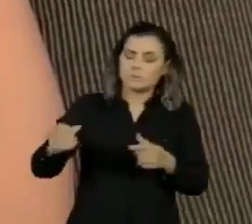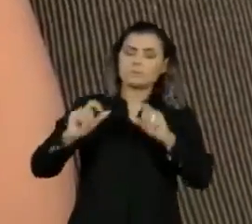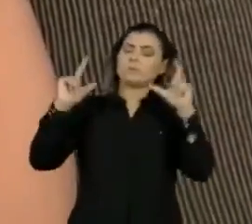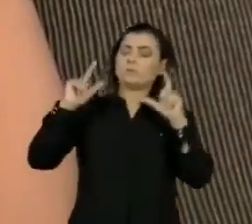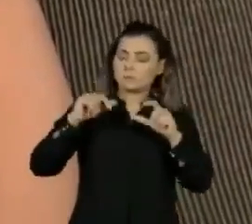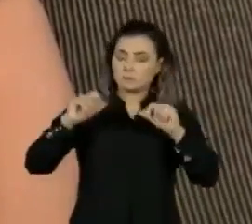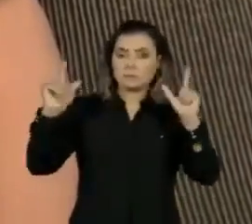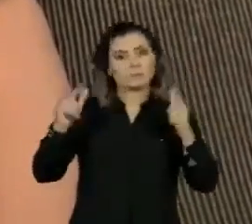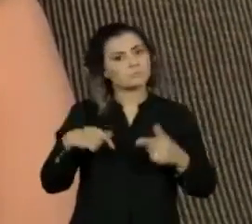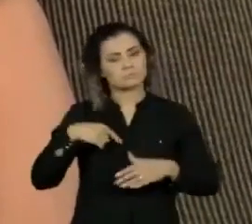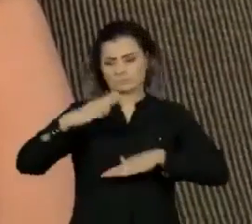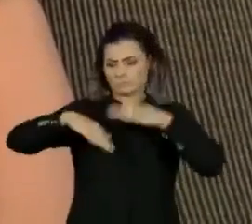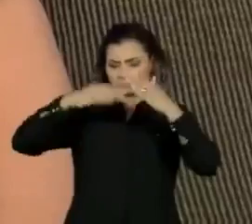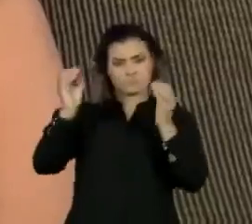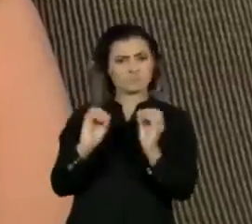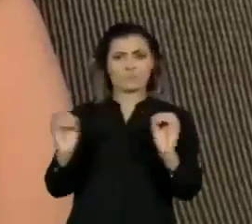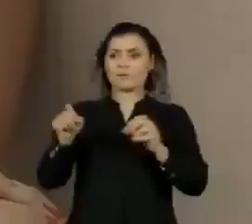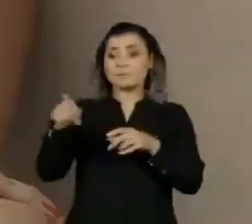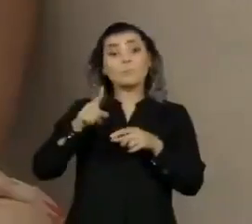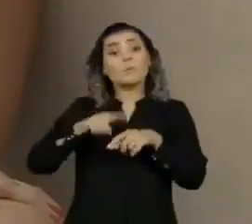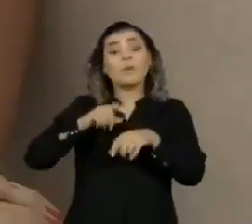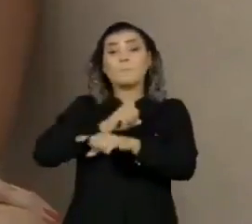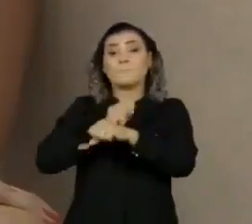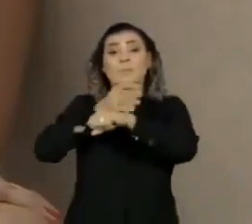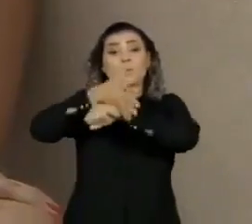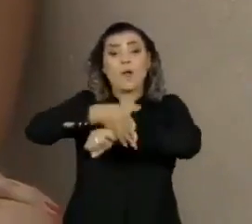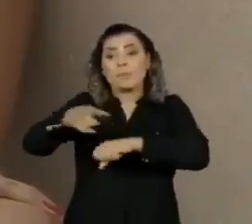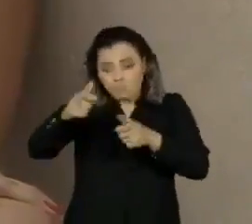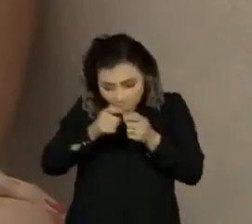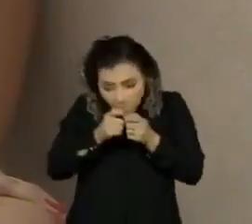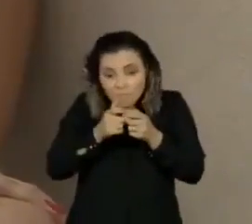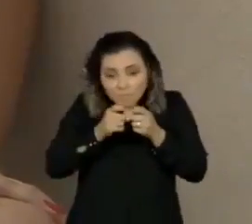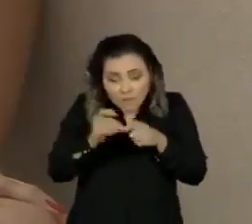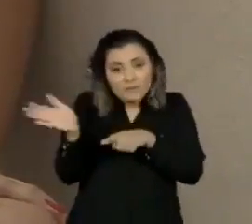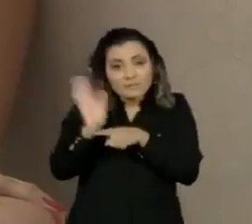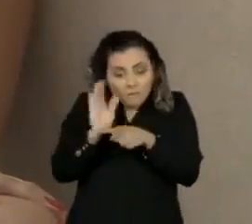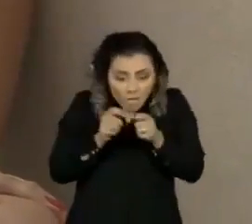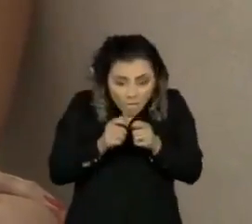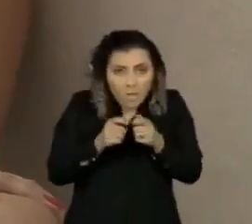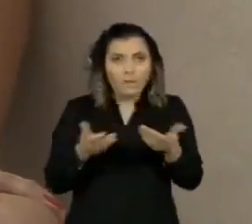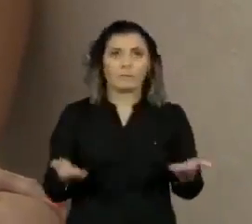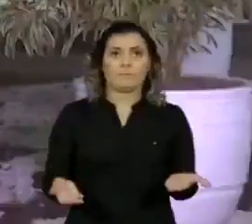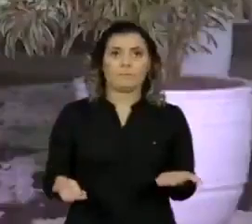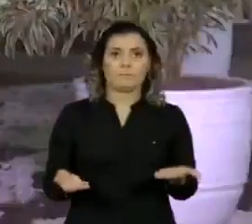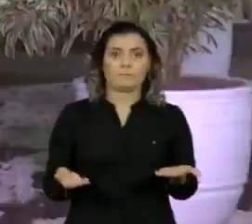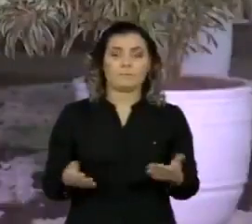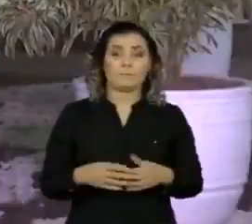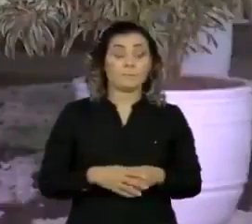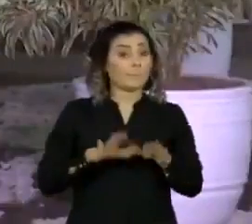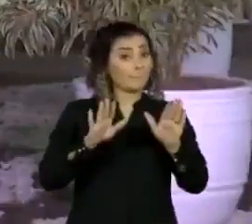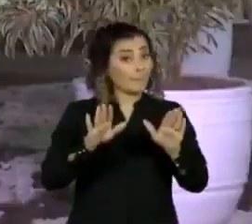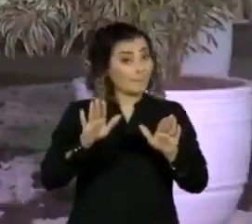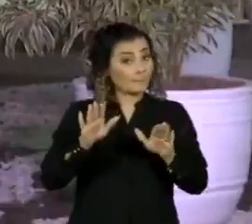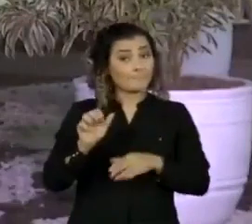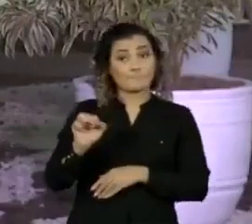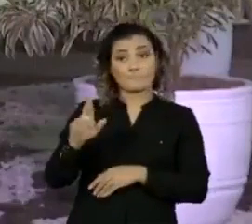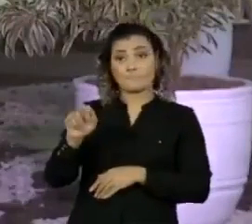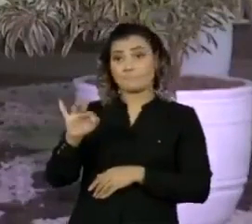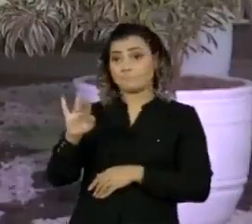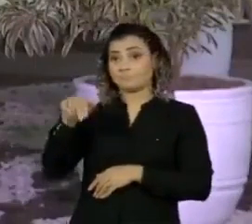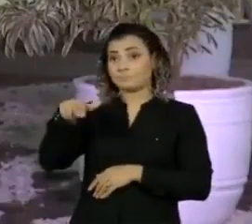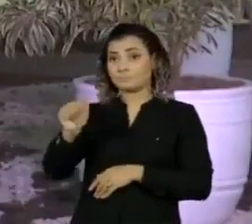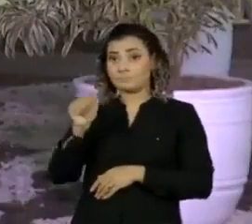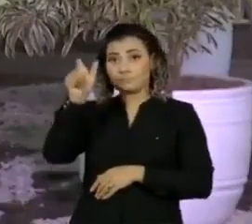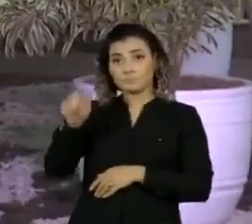não conseguia ter rendimento nenhum, porque era a noite inteira na internet, vendo vídeos, essas coisas, entendeu? Pra Sabrina, é